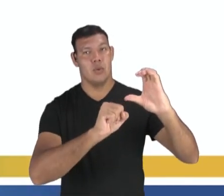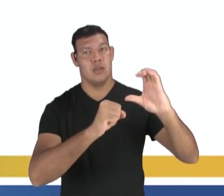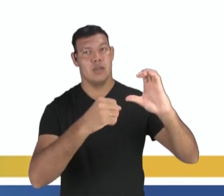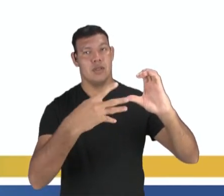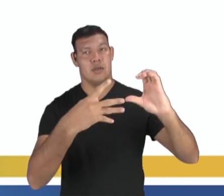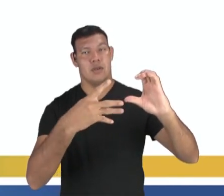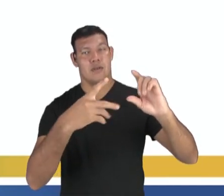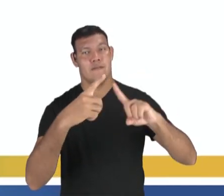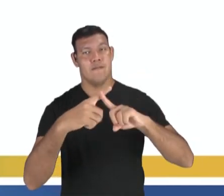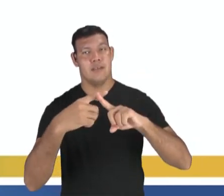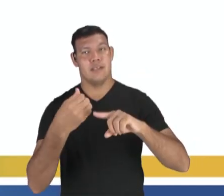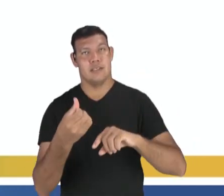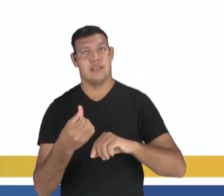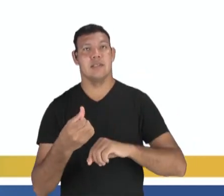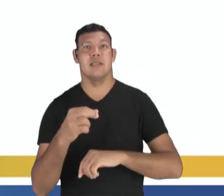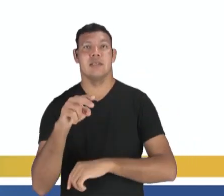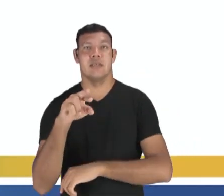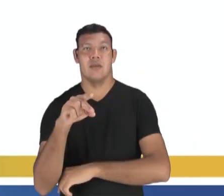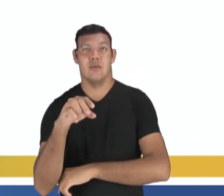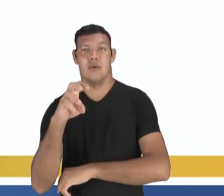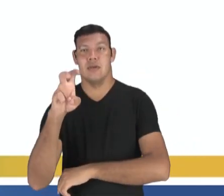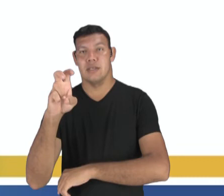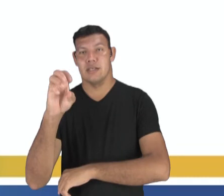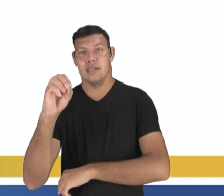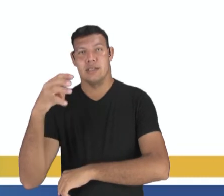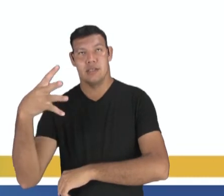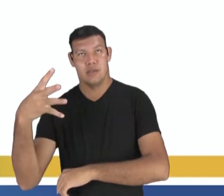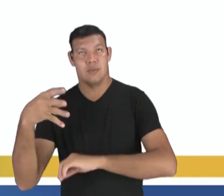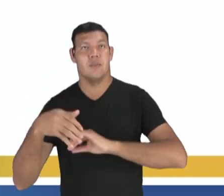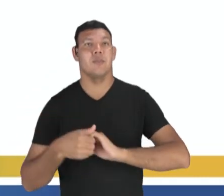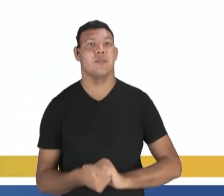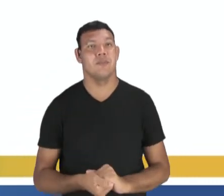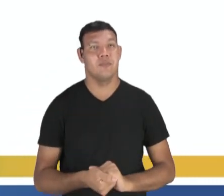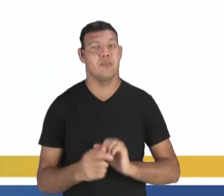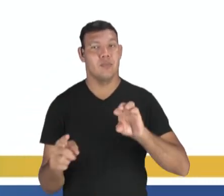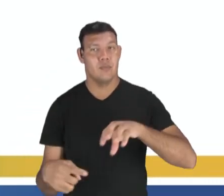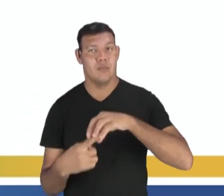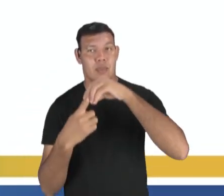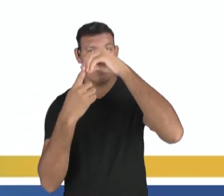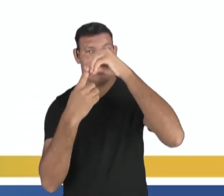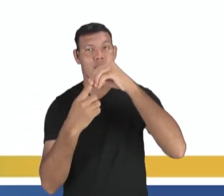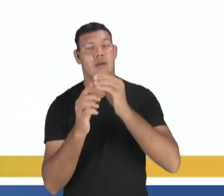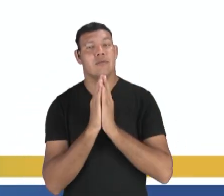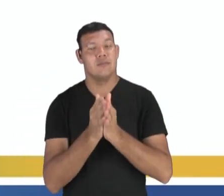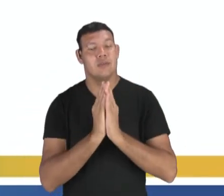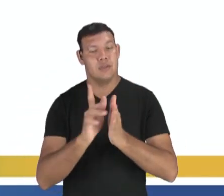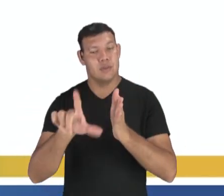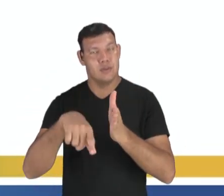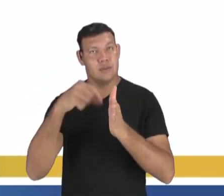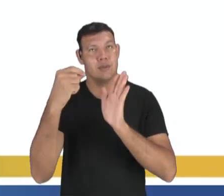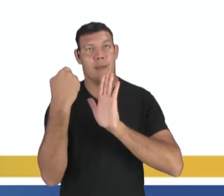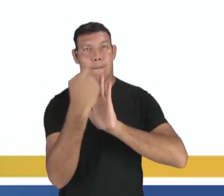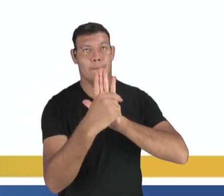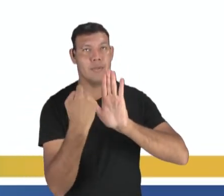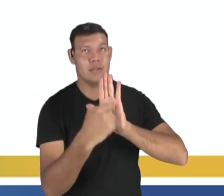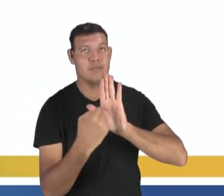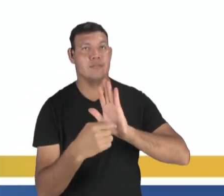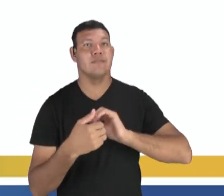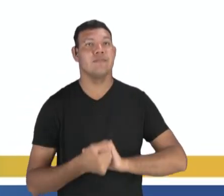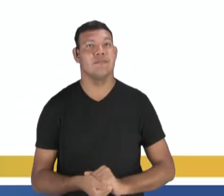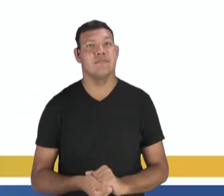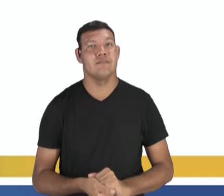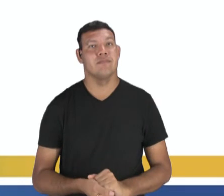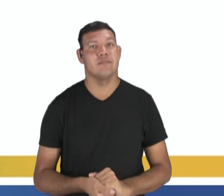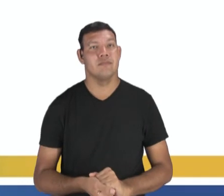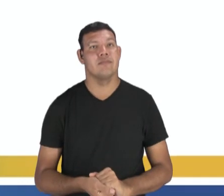que é igual a 504 Kingdoms é uma bosta única com o nome desennos concorre se